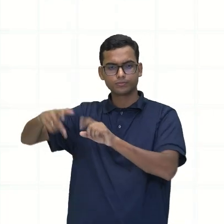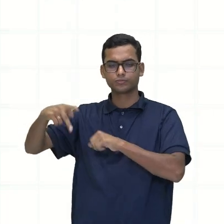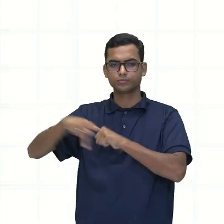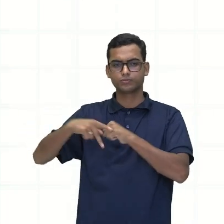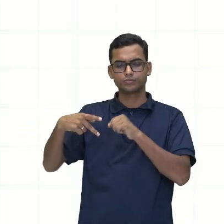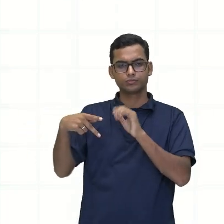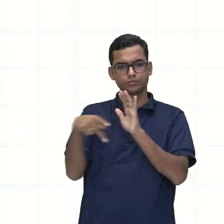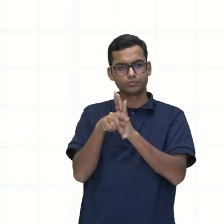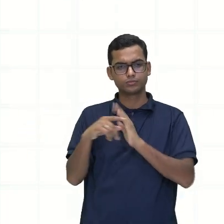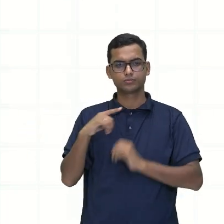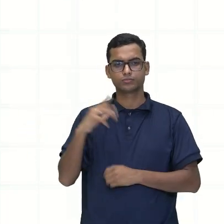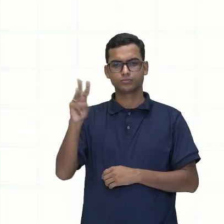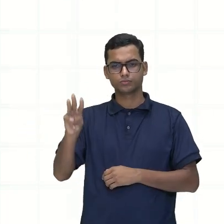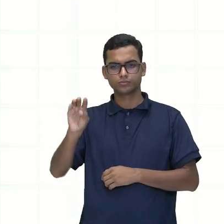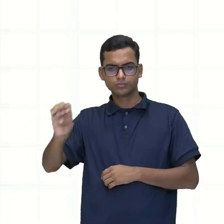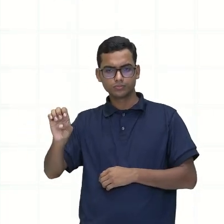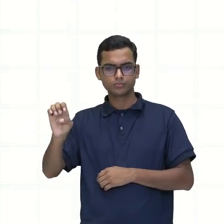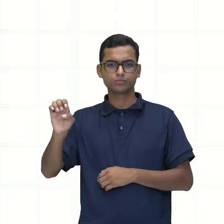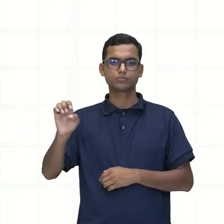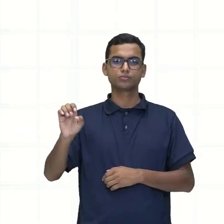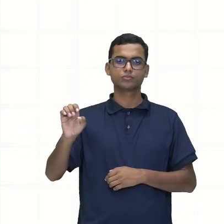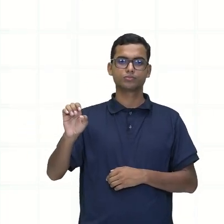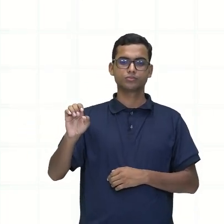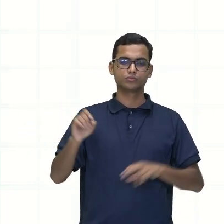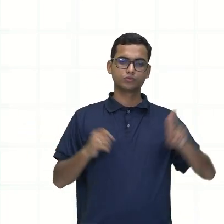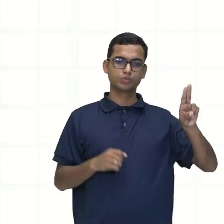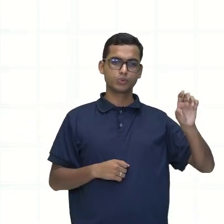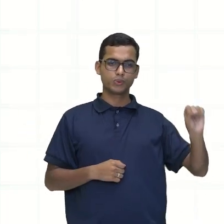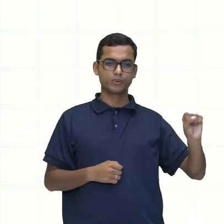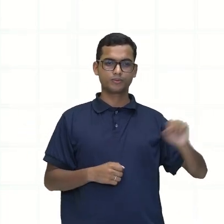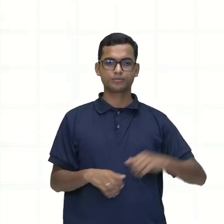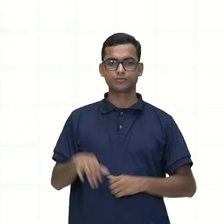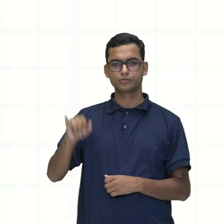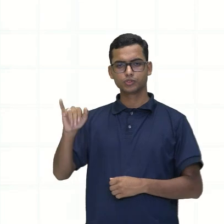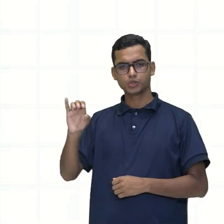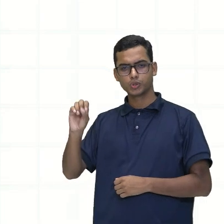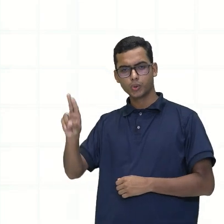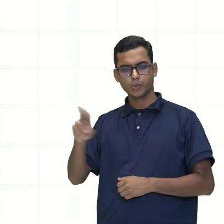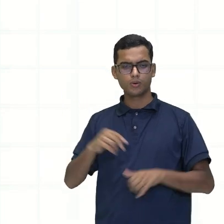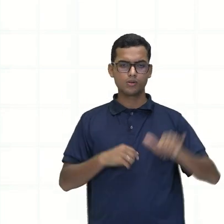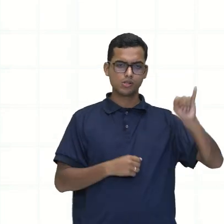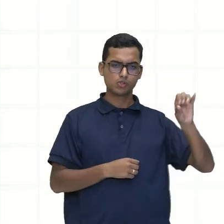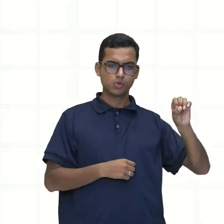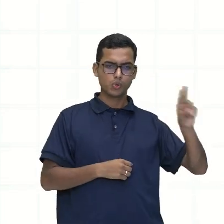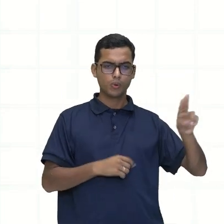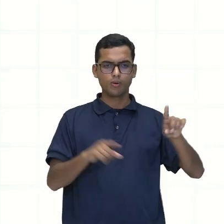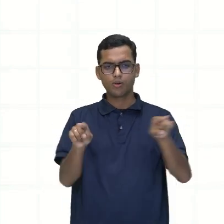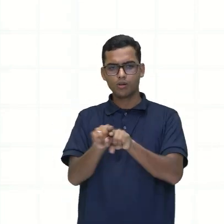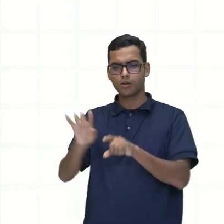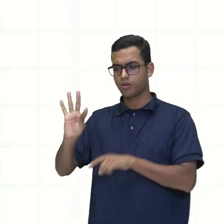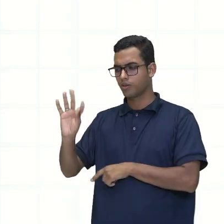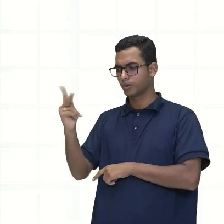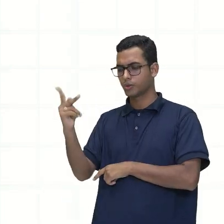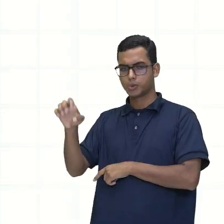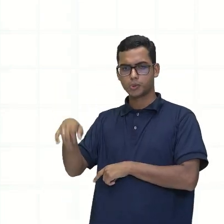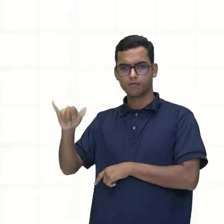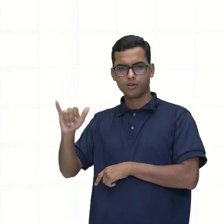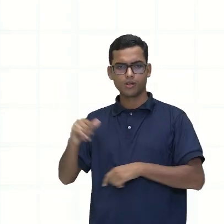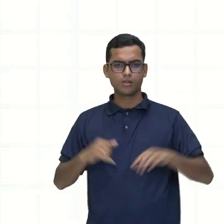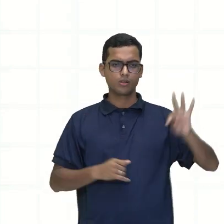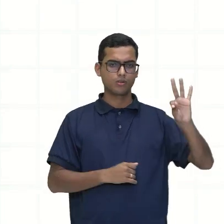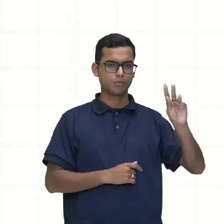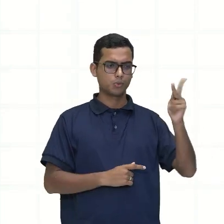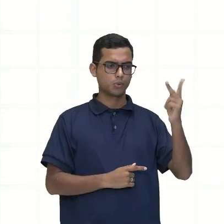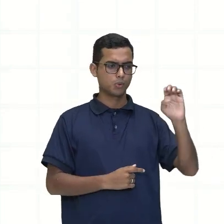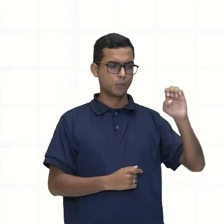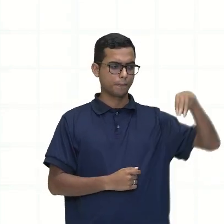we, nós, you, vocês, e they, eles ou elas. E para cada um deles, a gente tem um correspondente